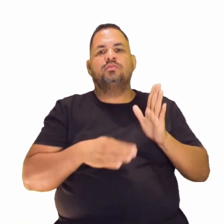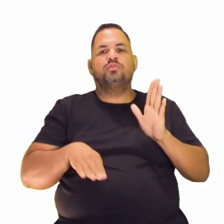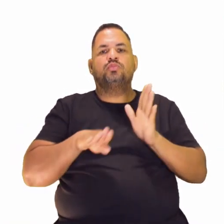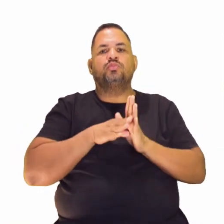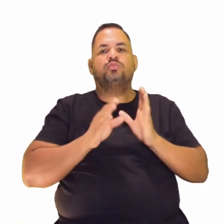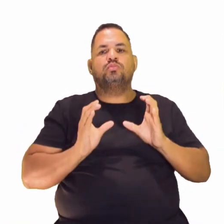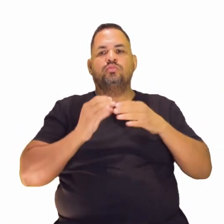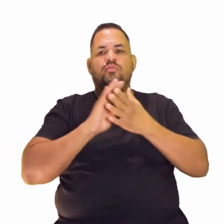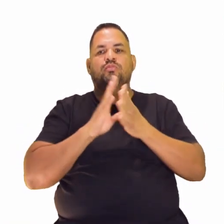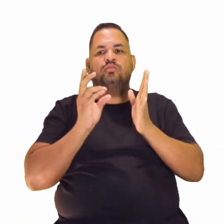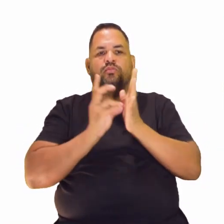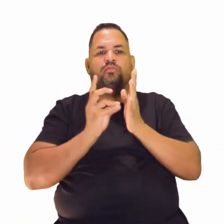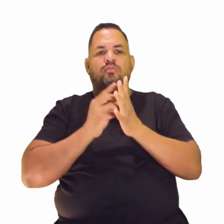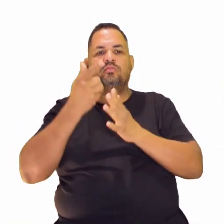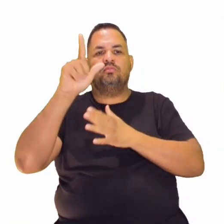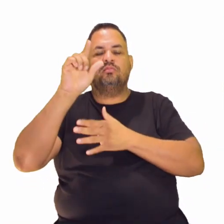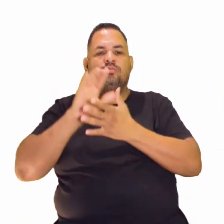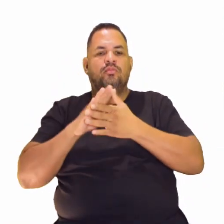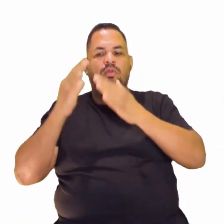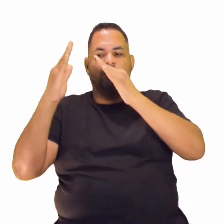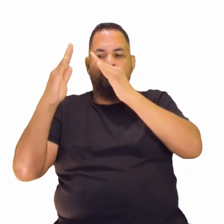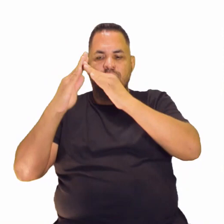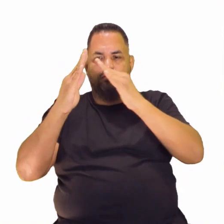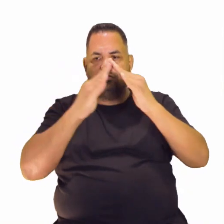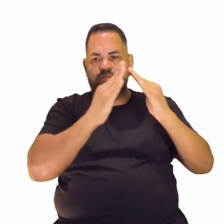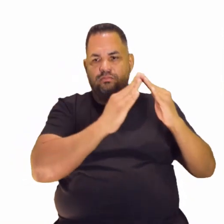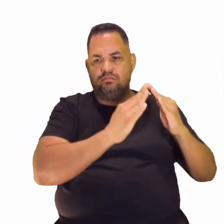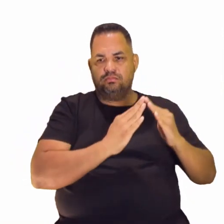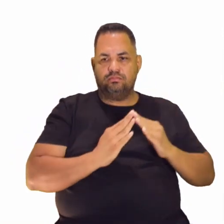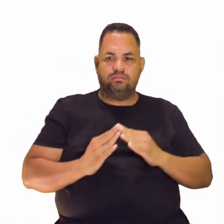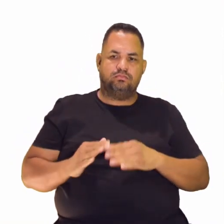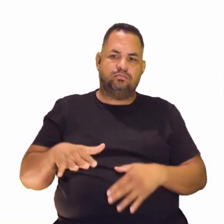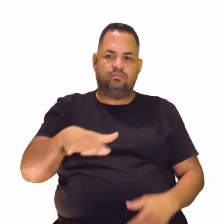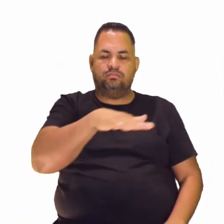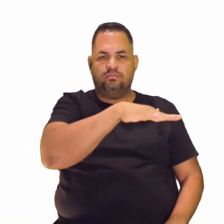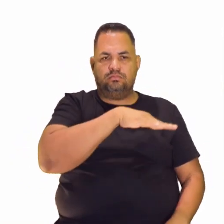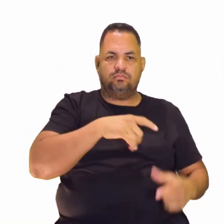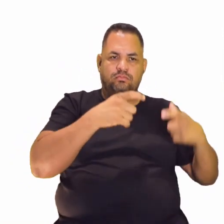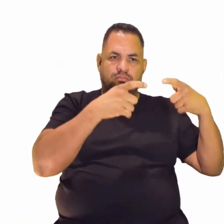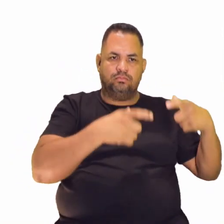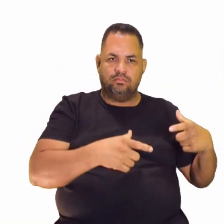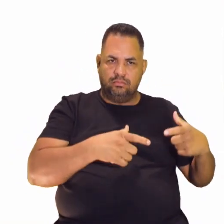chegada de grupos de índios de outras aldeias,